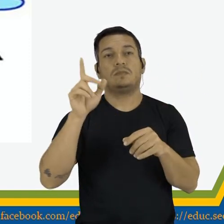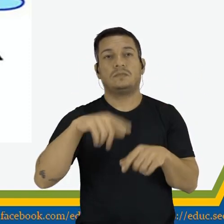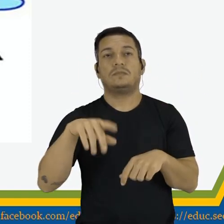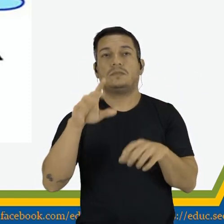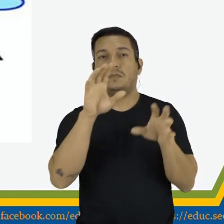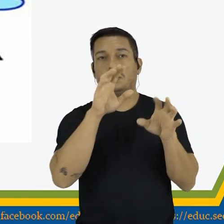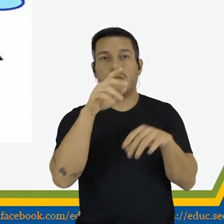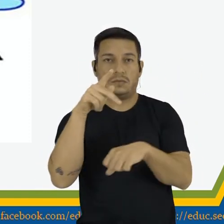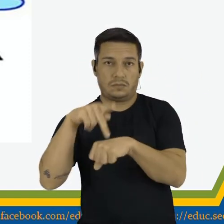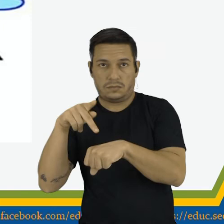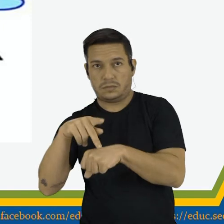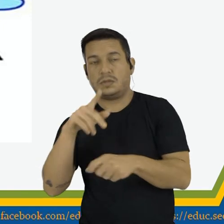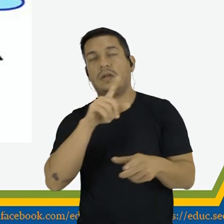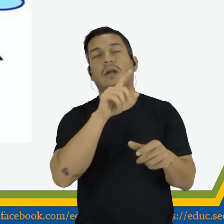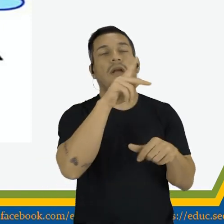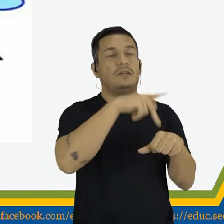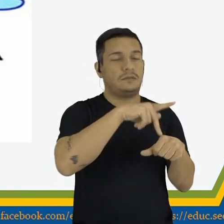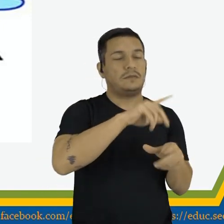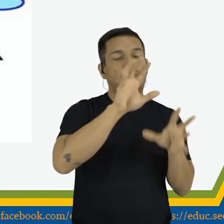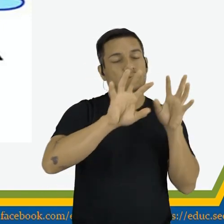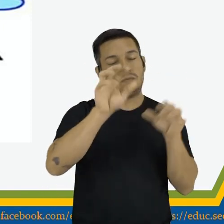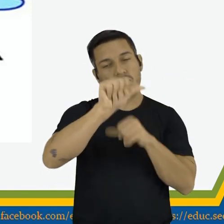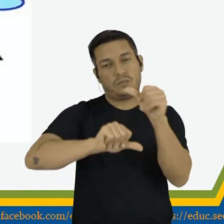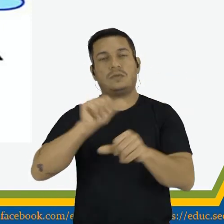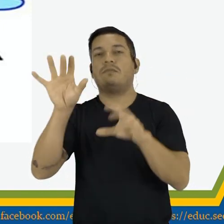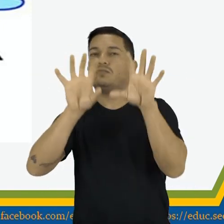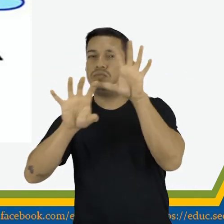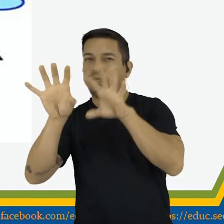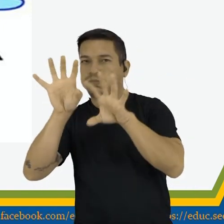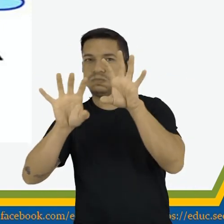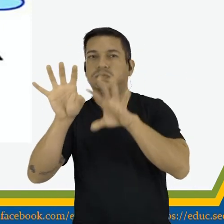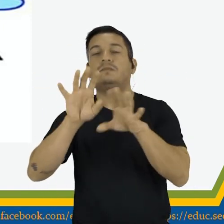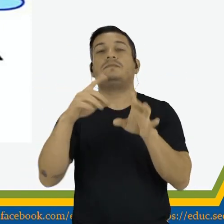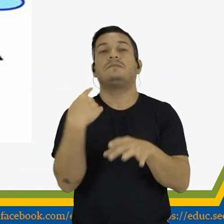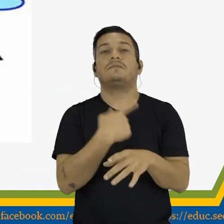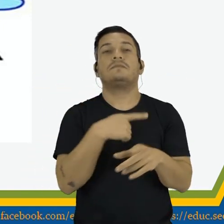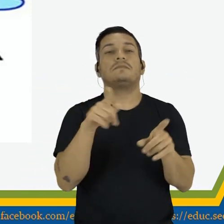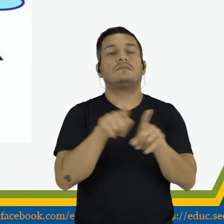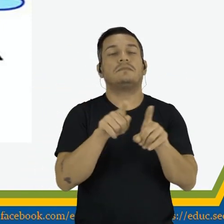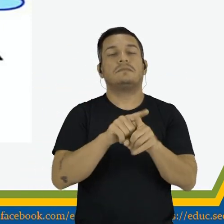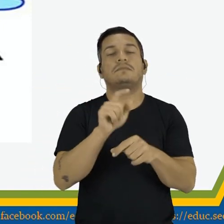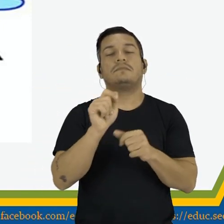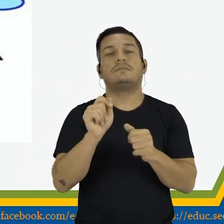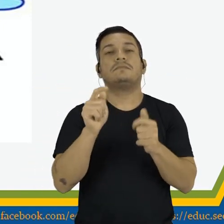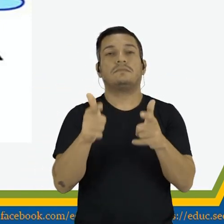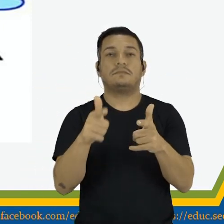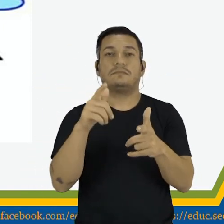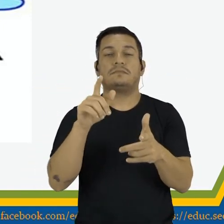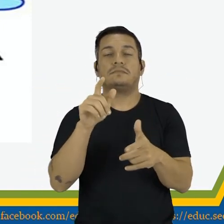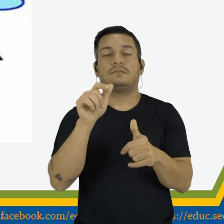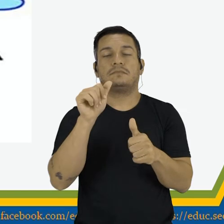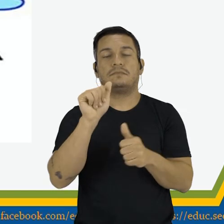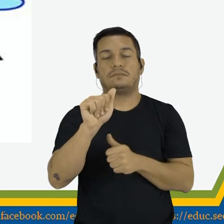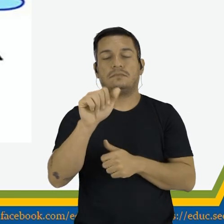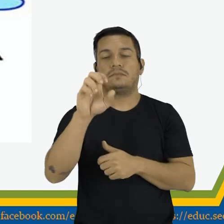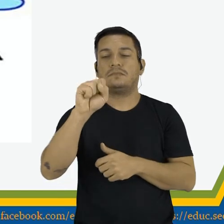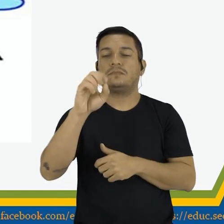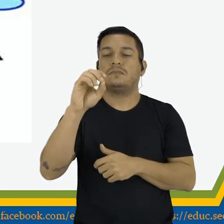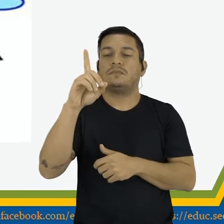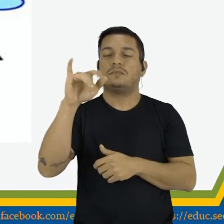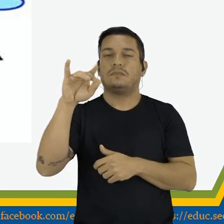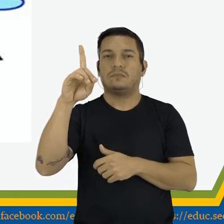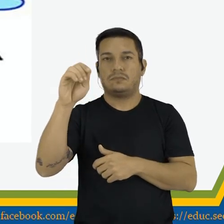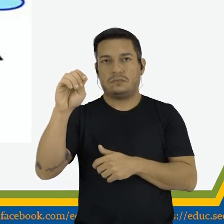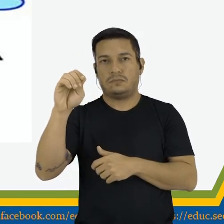do estado sólido para o estado gasoso. Podemos também chamar, quando é ao inverso, do sólido para o gasoso,